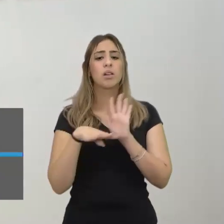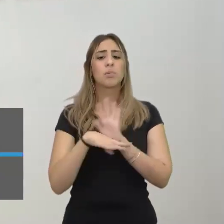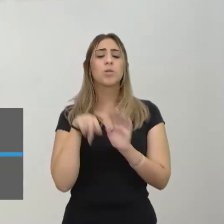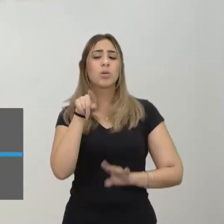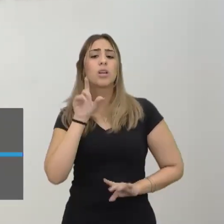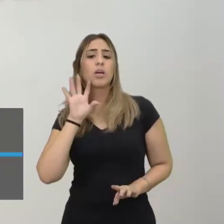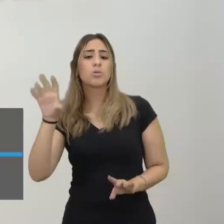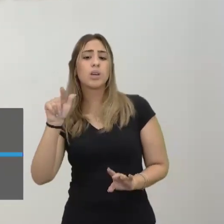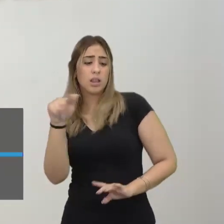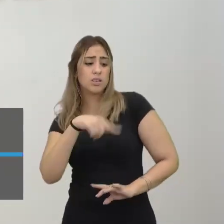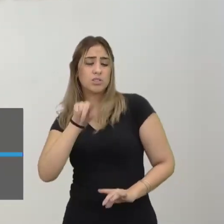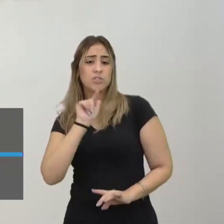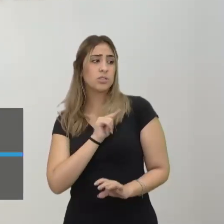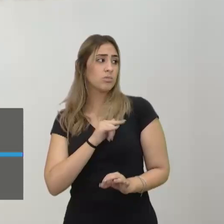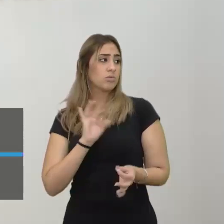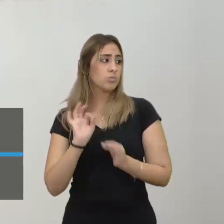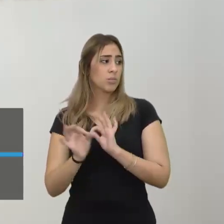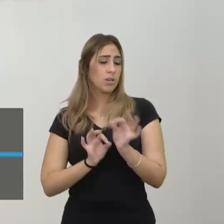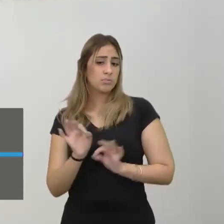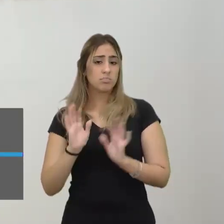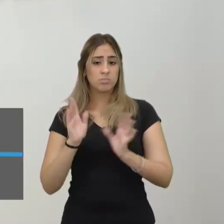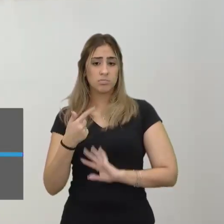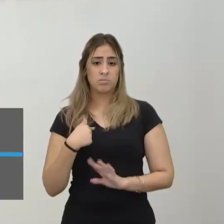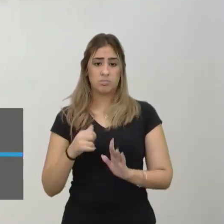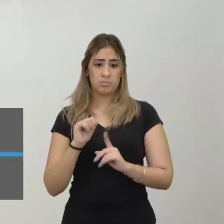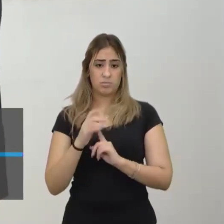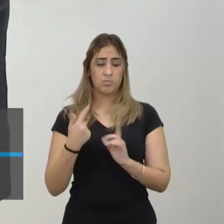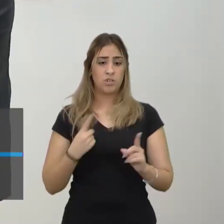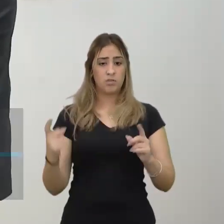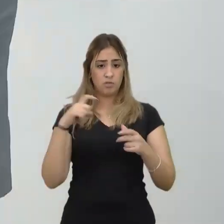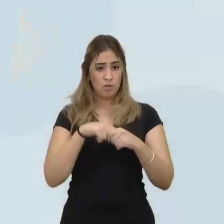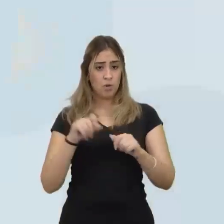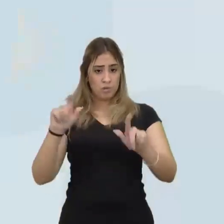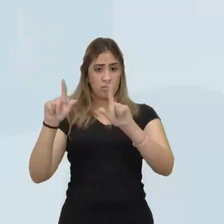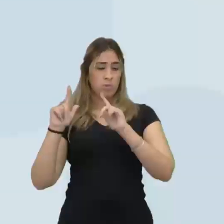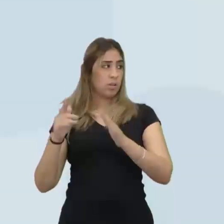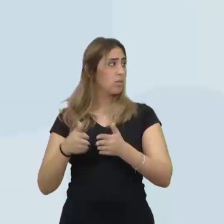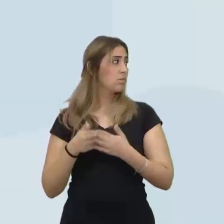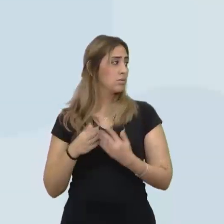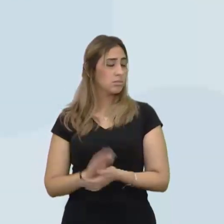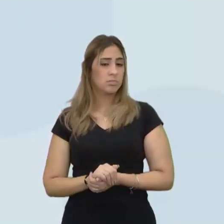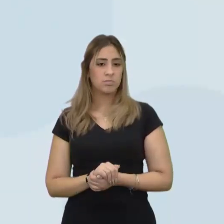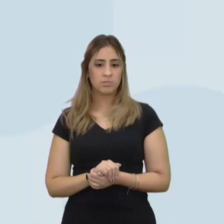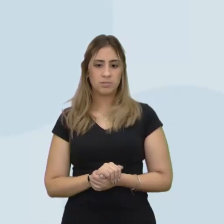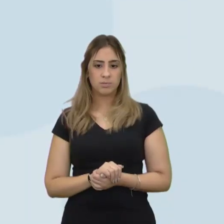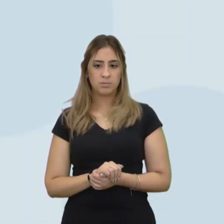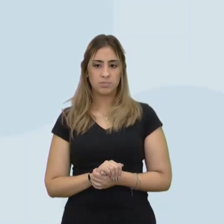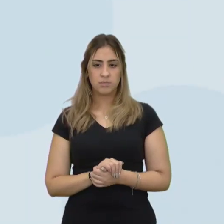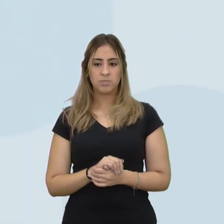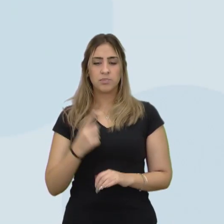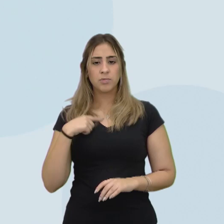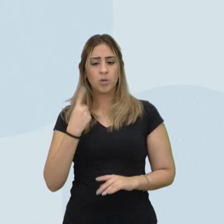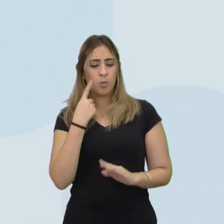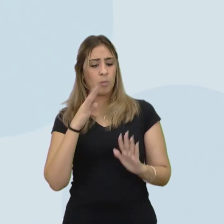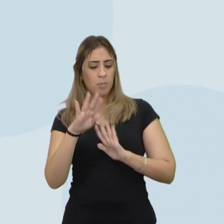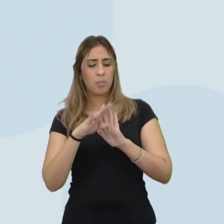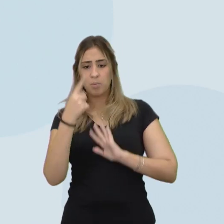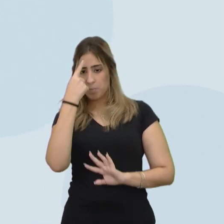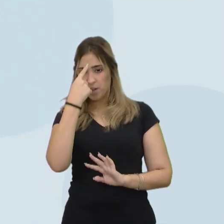que eles tinham de mais sofisticado, que é, volta para o LED, olha lá, um